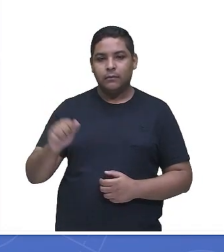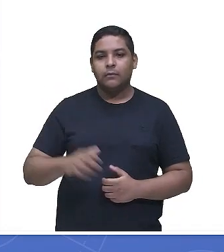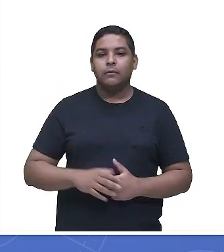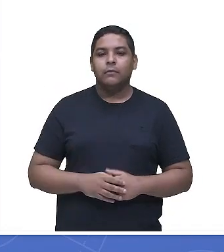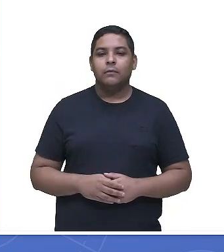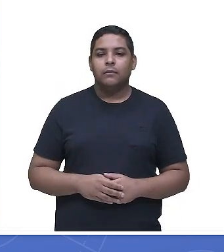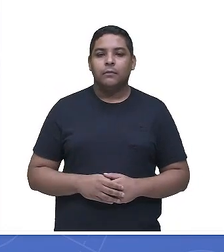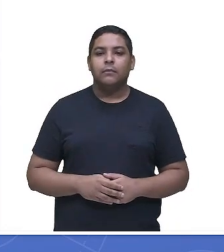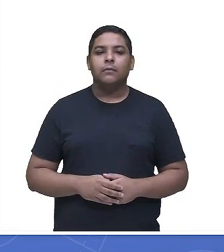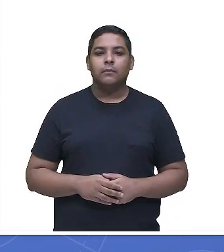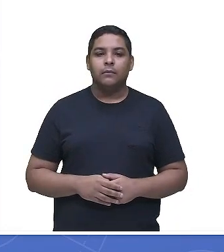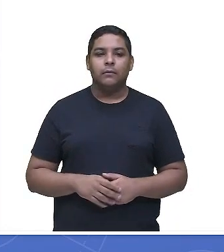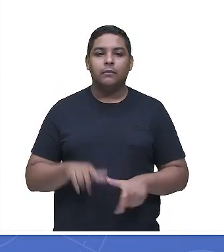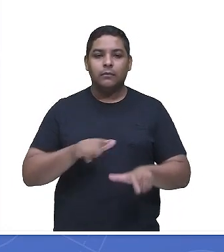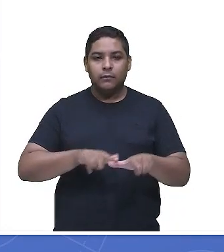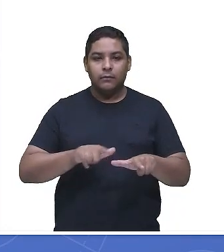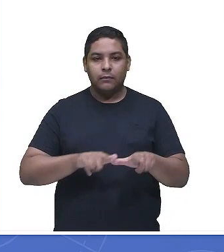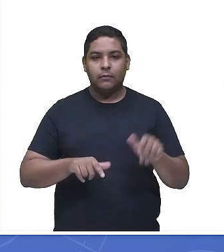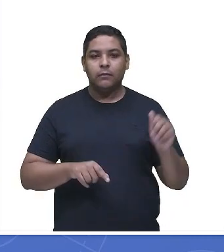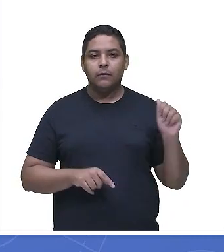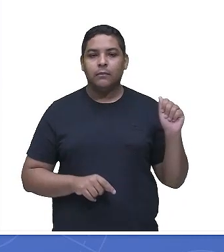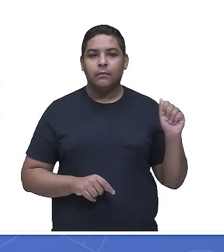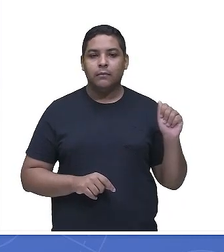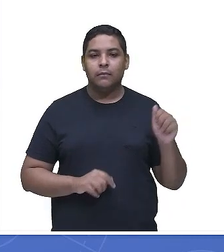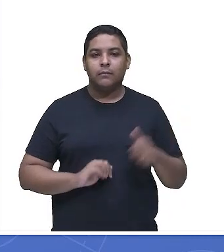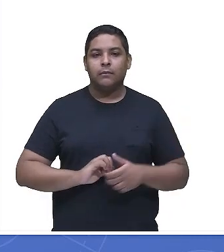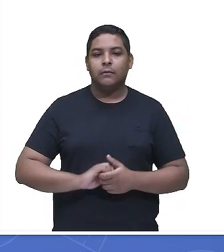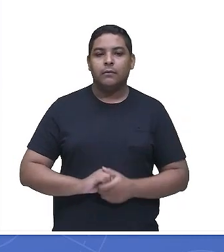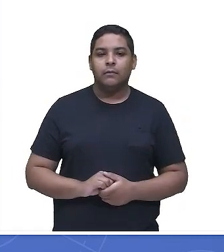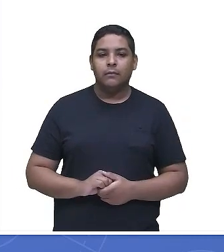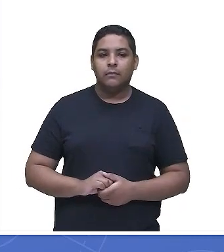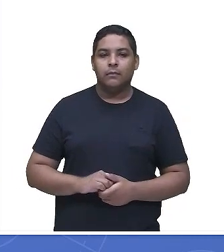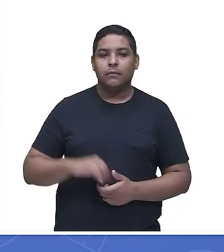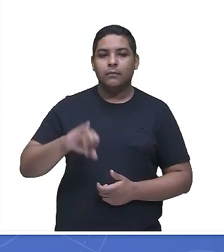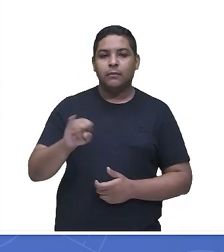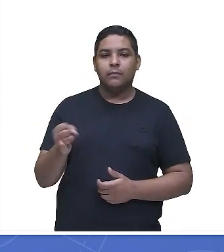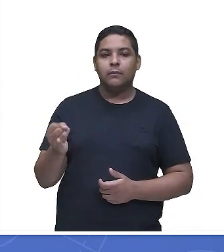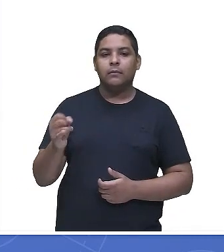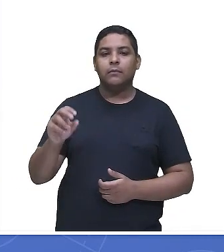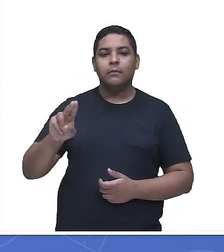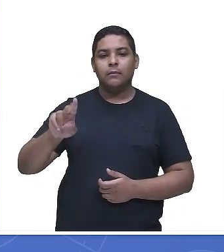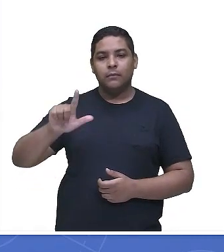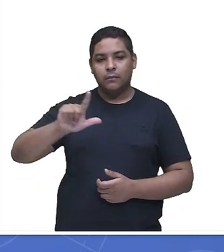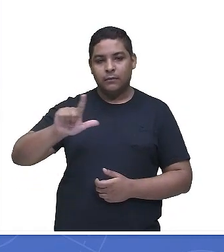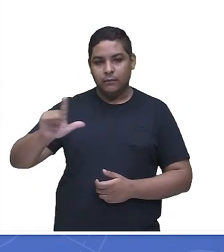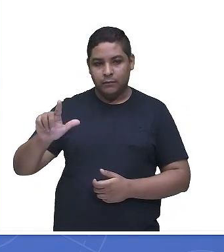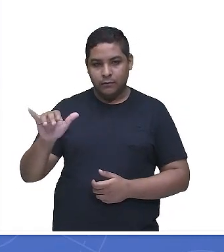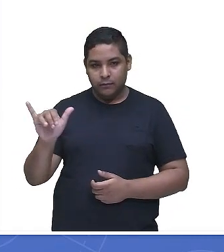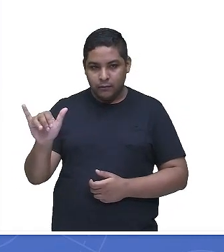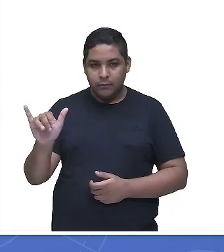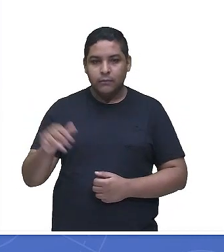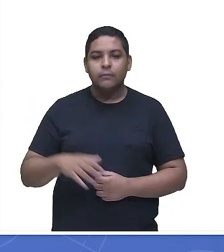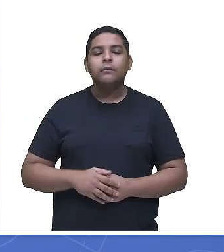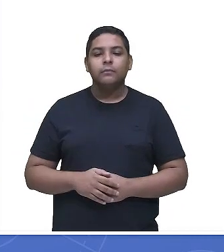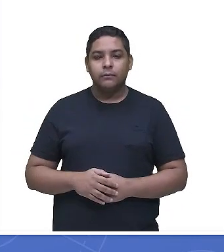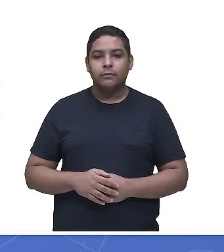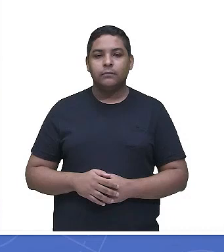ali no centro, né? Diz que é a letra A. E a Julie? A Julie lá da